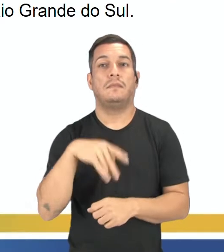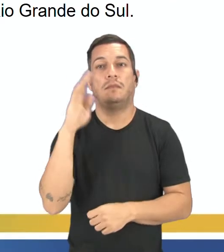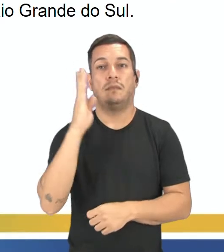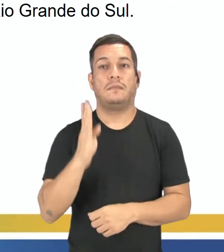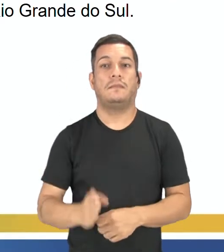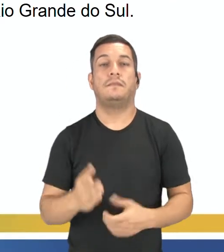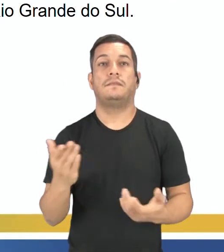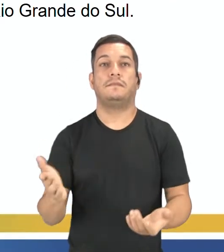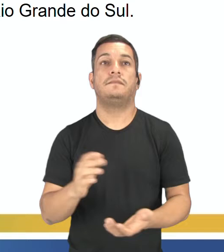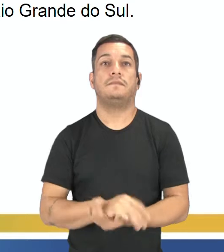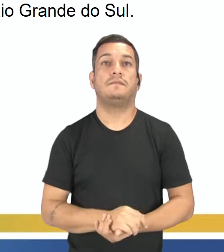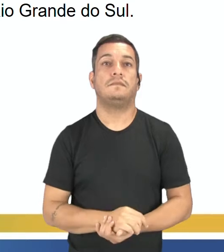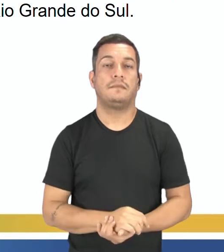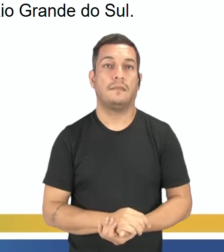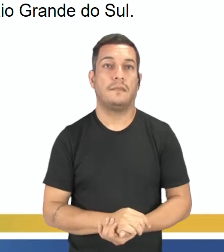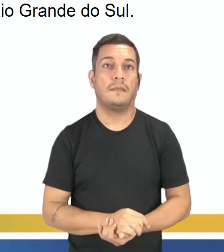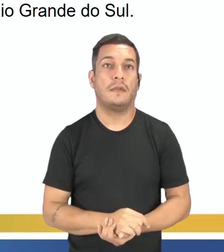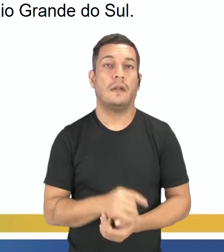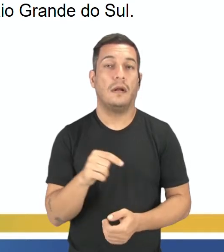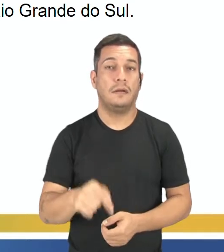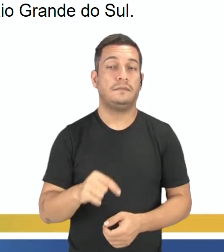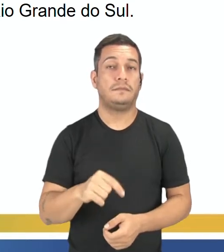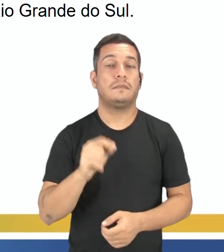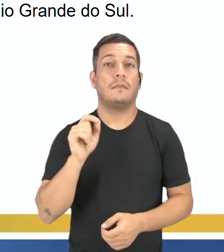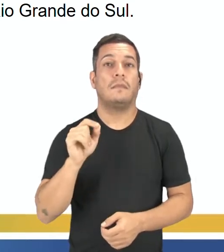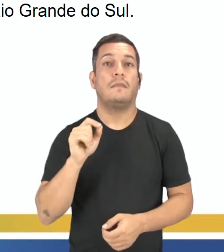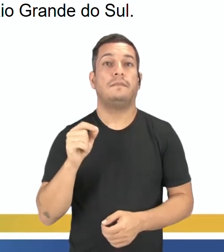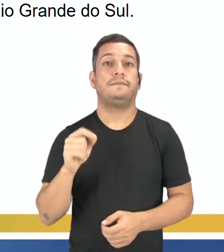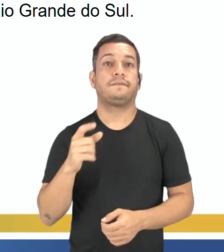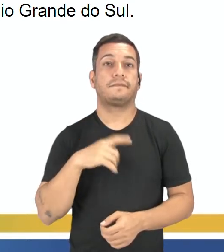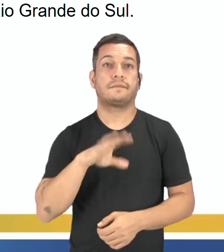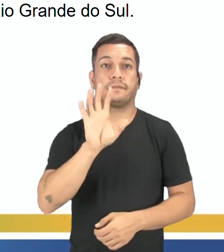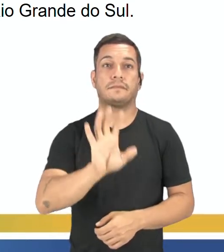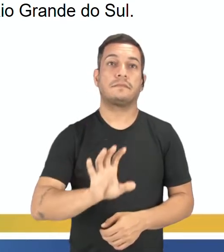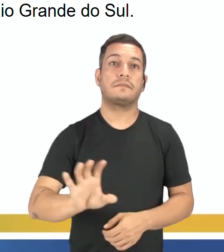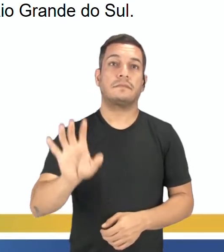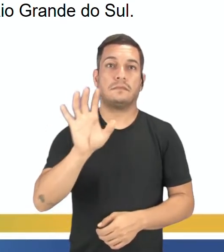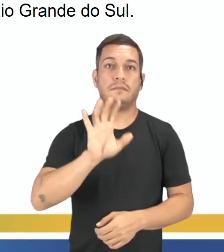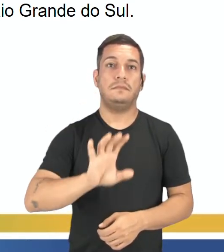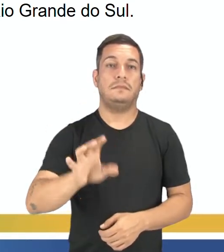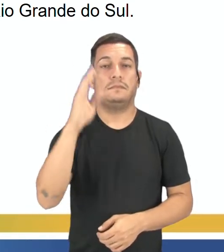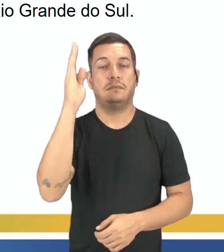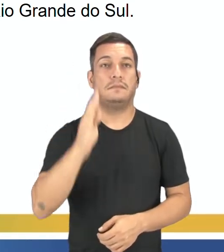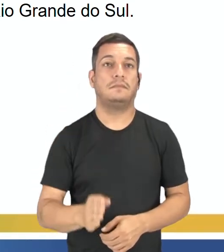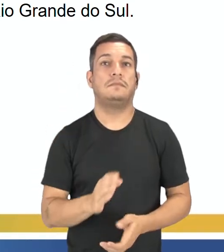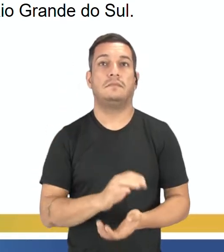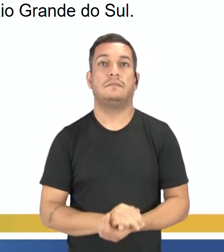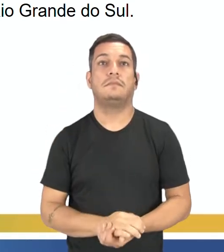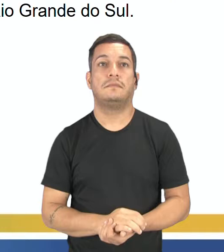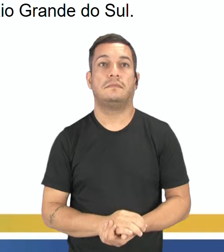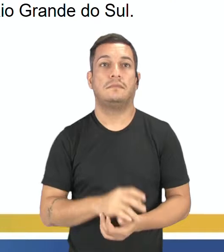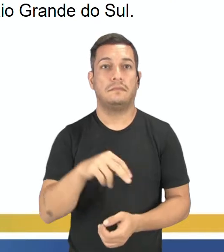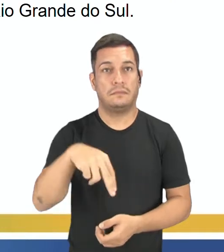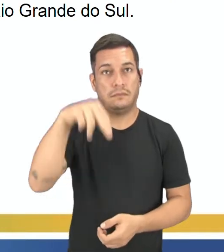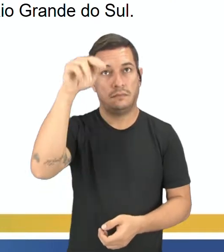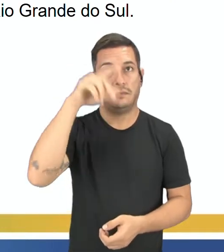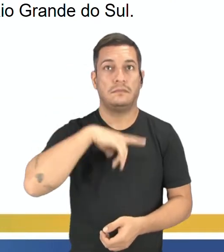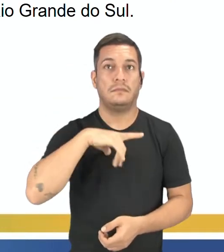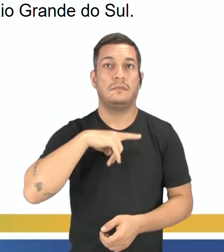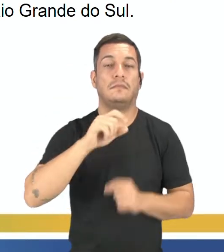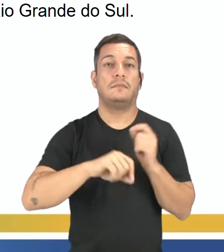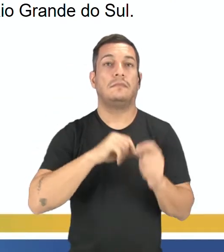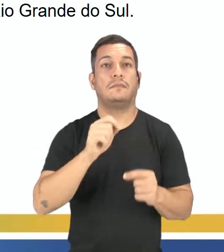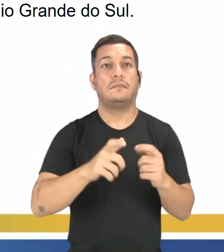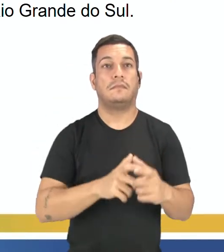país. Bom, da nossa população indígena aqui com relação às regiões do nosso Brasil. A região norte é